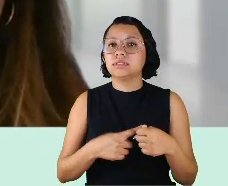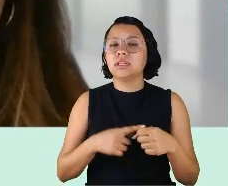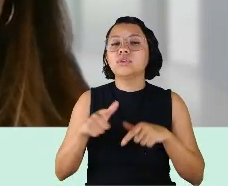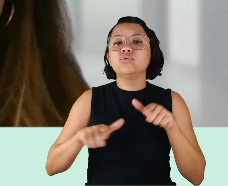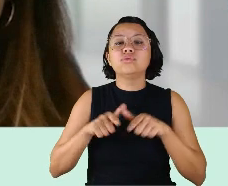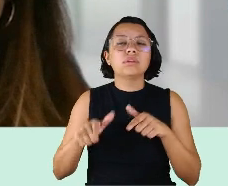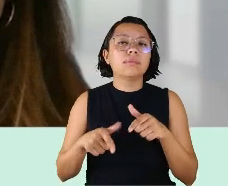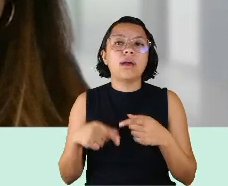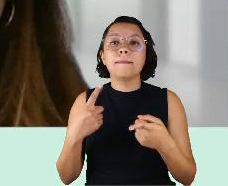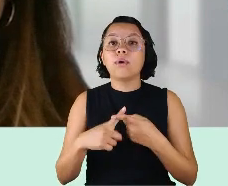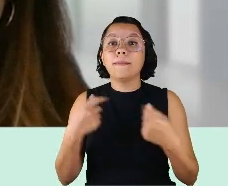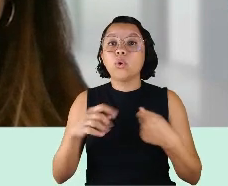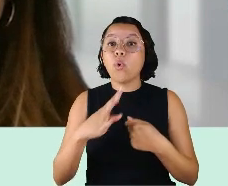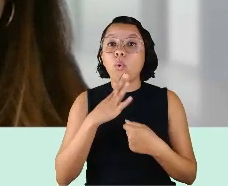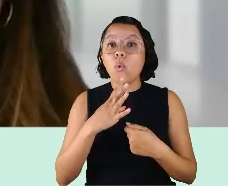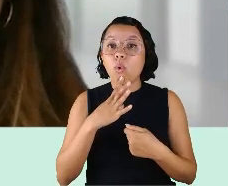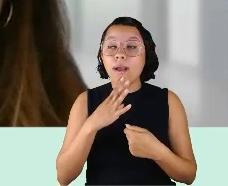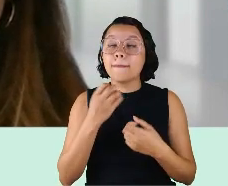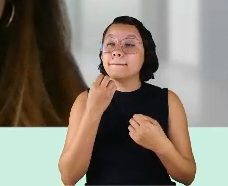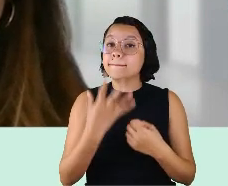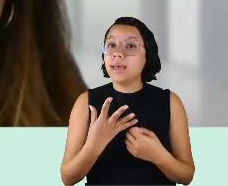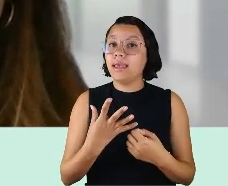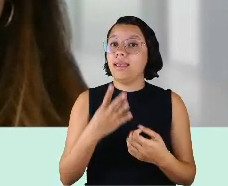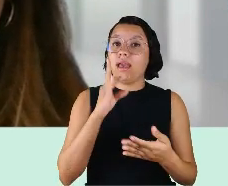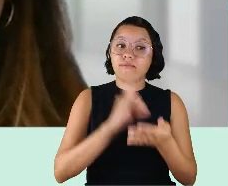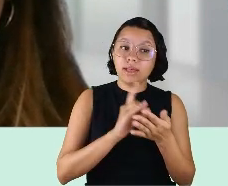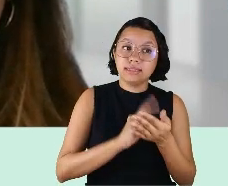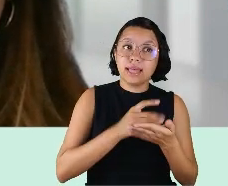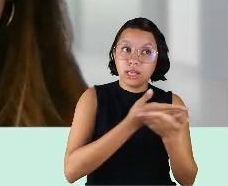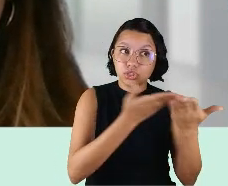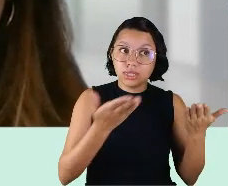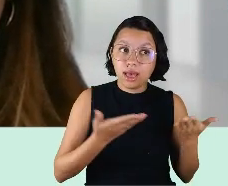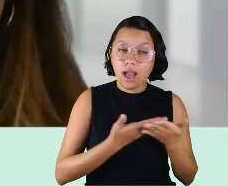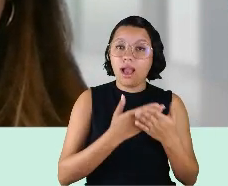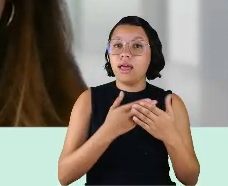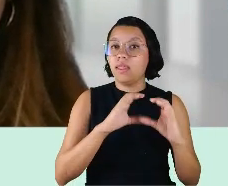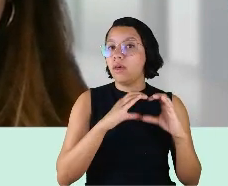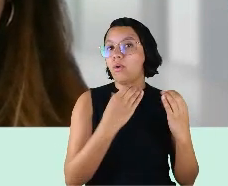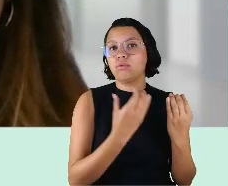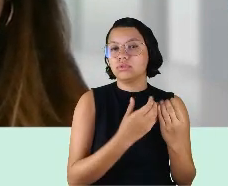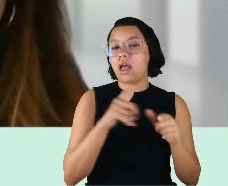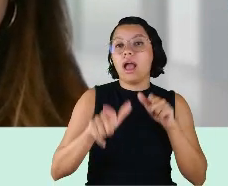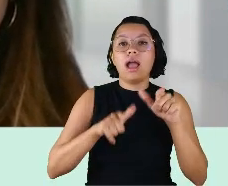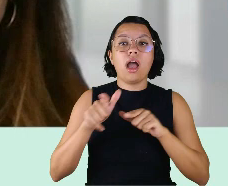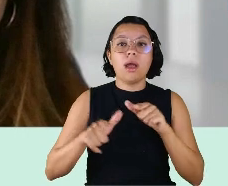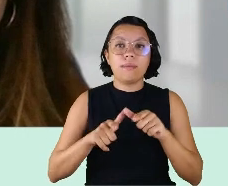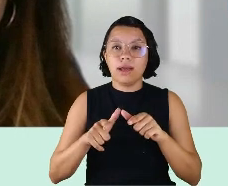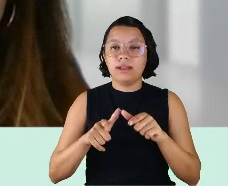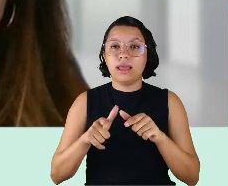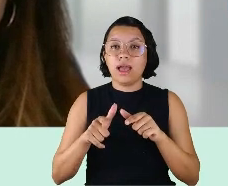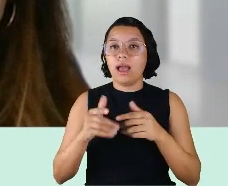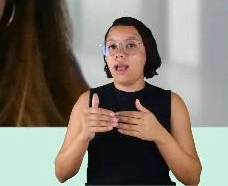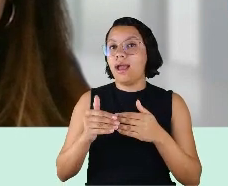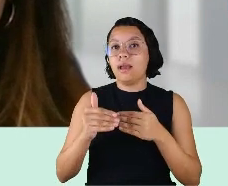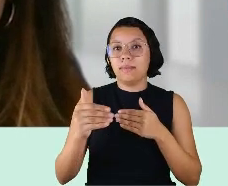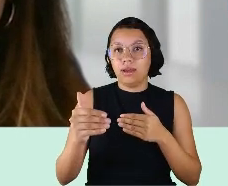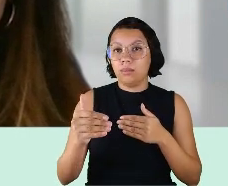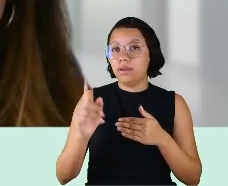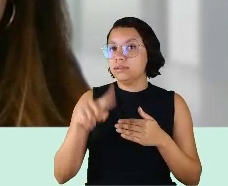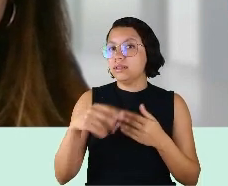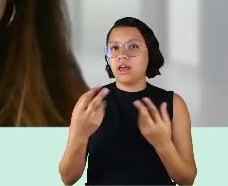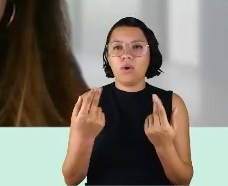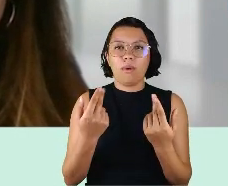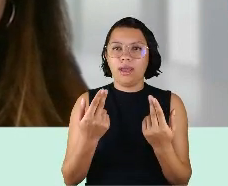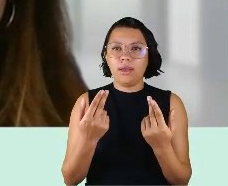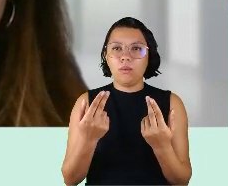trabalho? Porque eu tenho que conhecer bem aquela realidade daquela subseção. trabalhar em Ribeirão Preto não